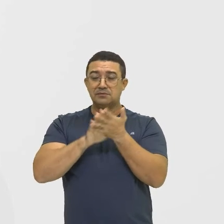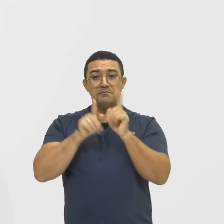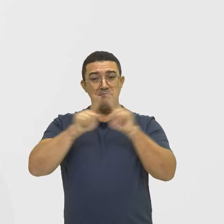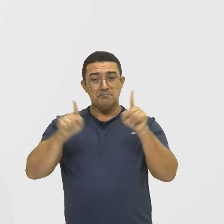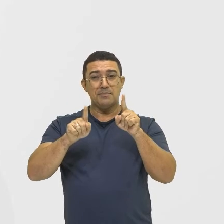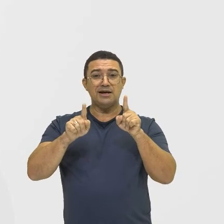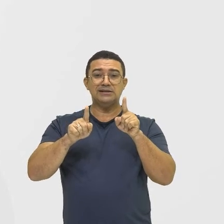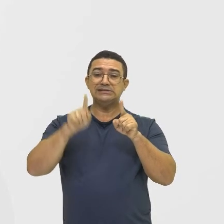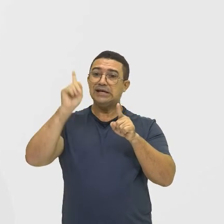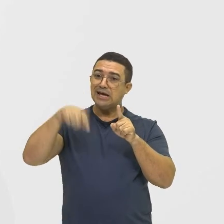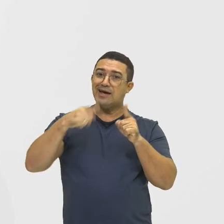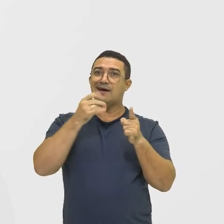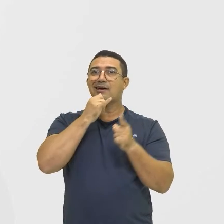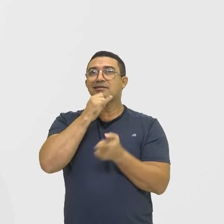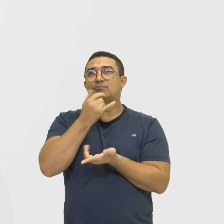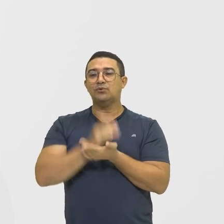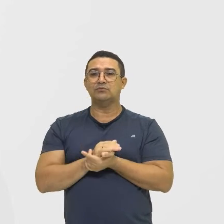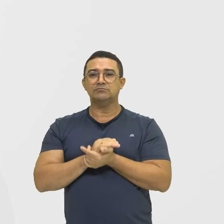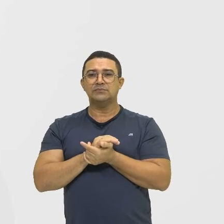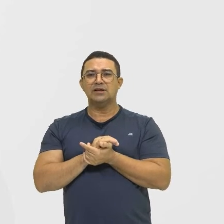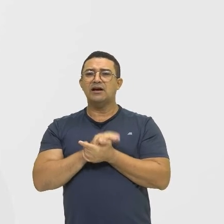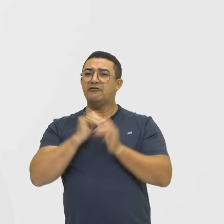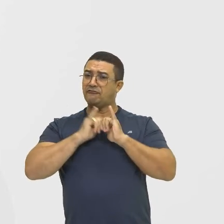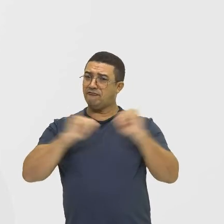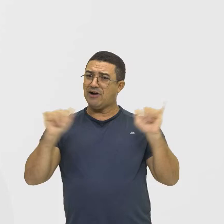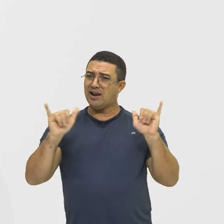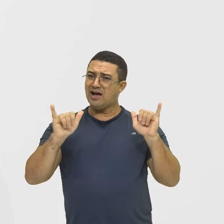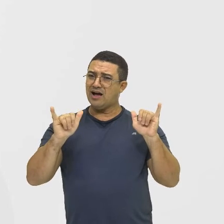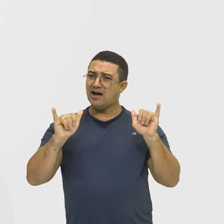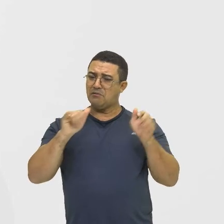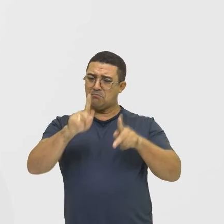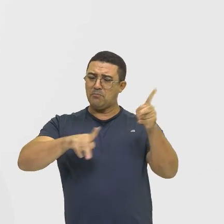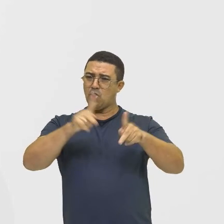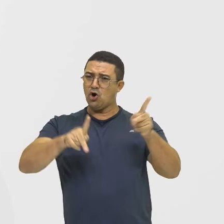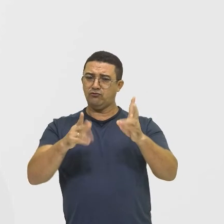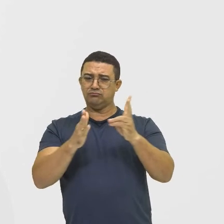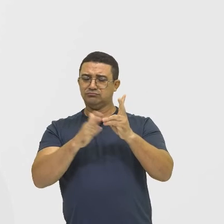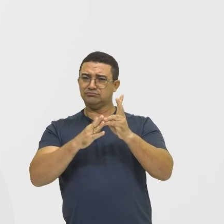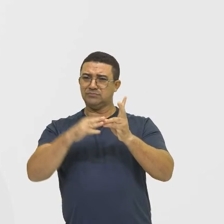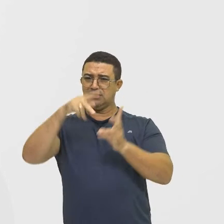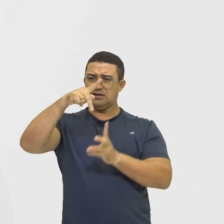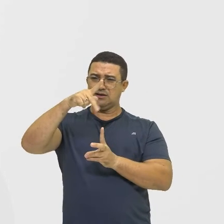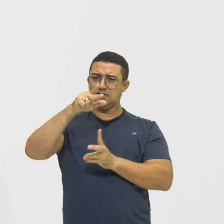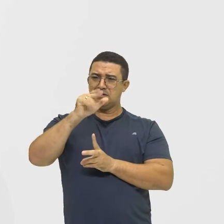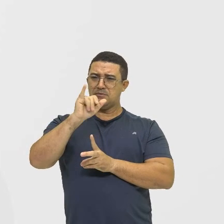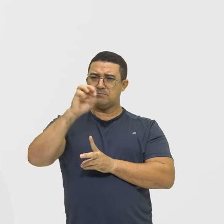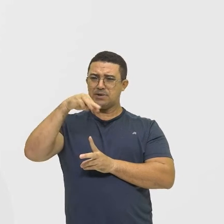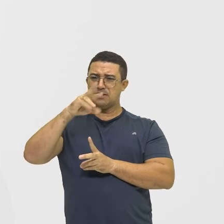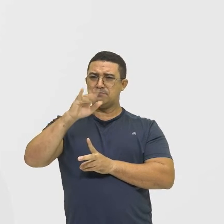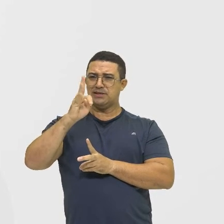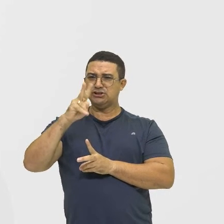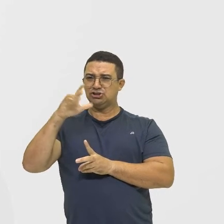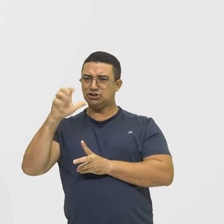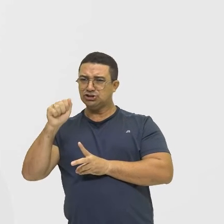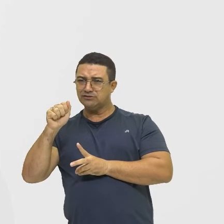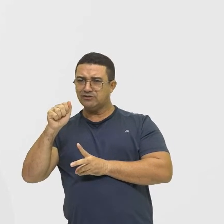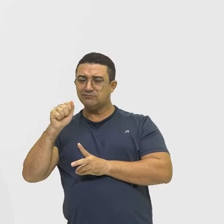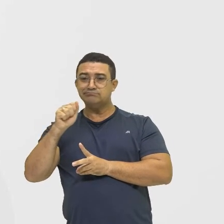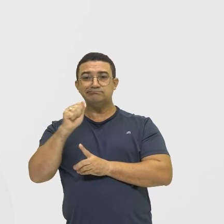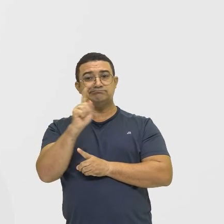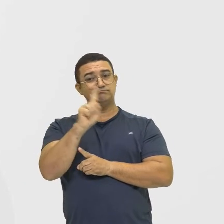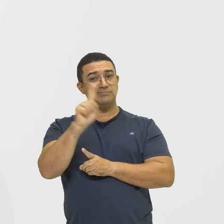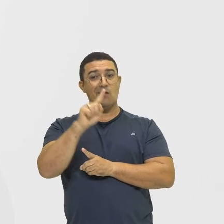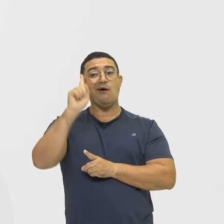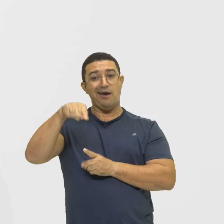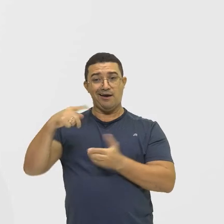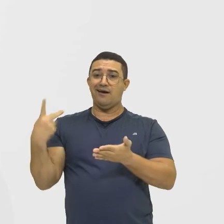completamente errado chamar essa população de primitivas, desde uma visão eurocêntrica. O que é eurocêntrica?